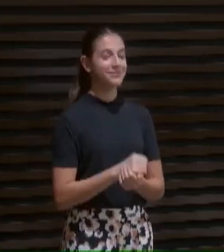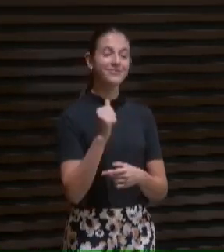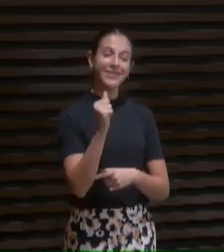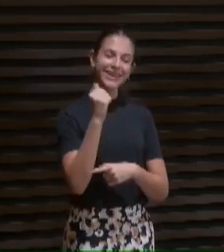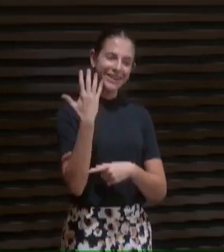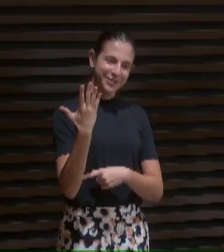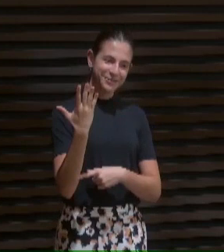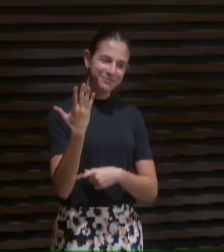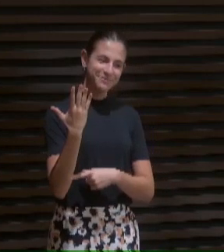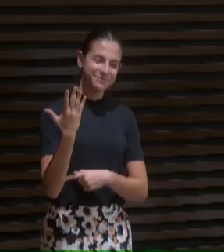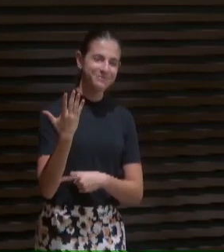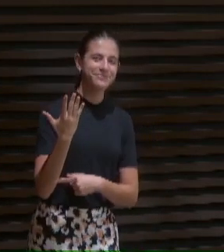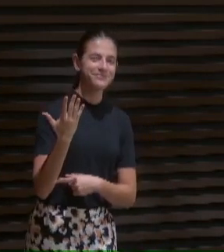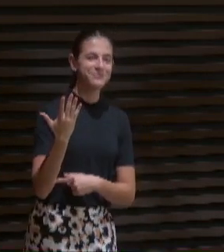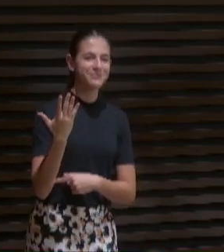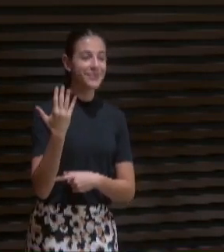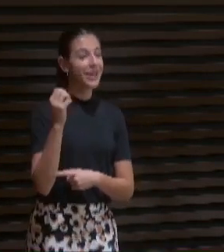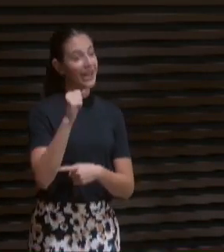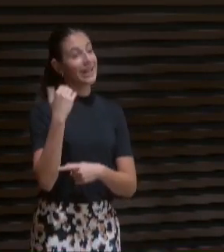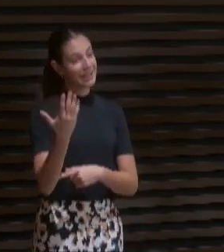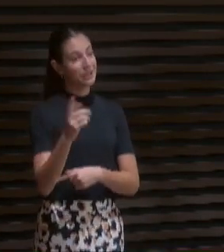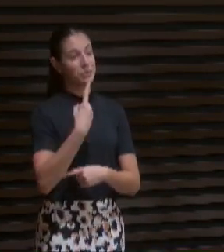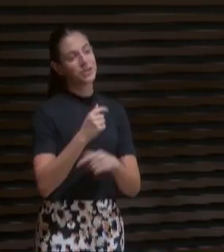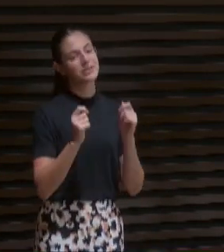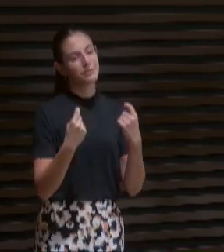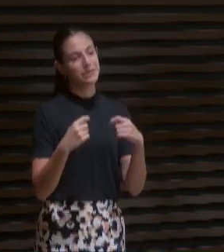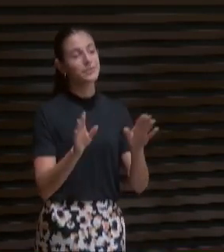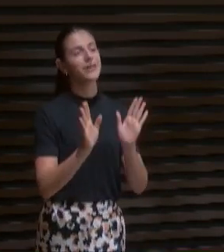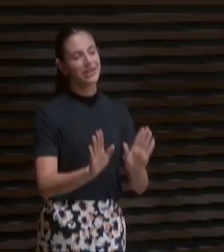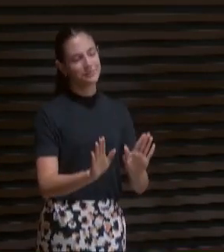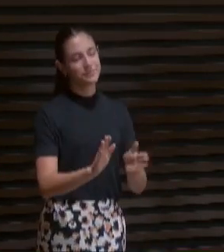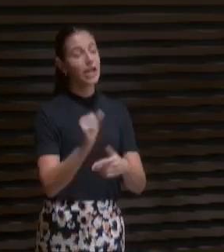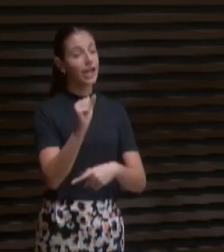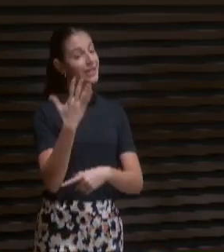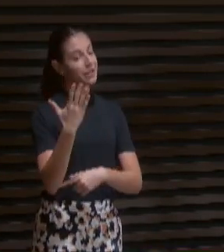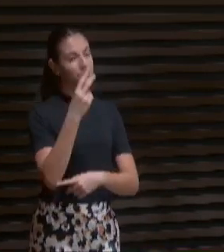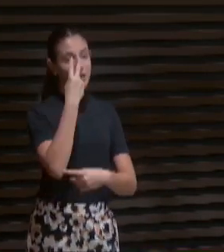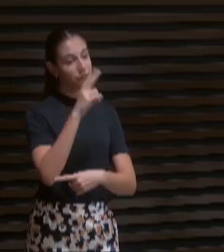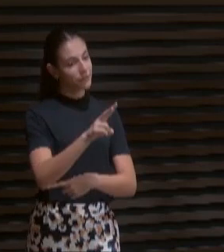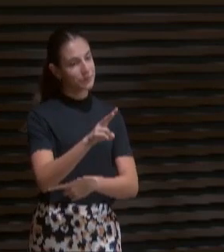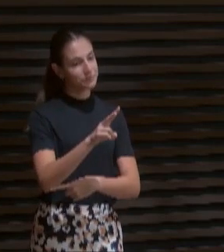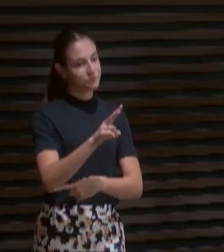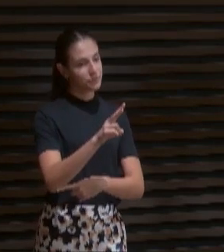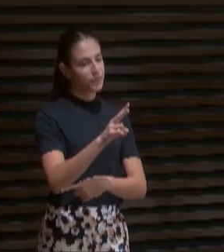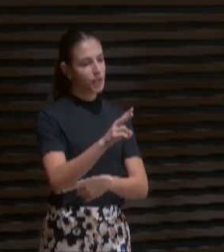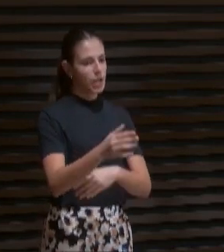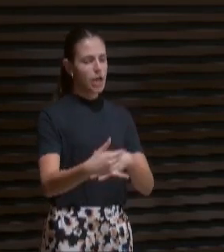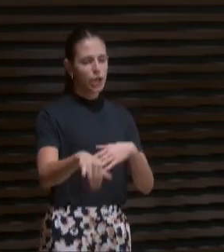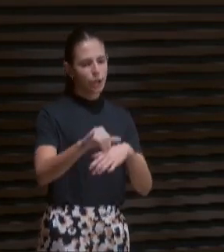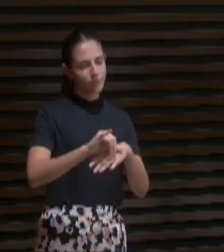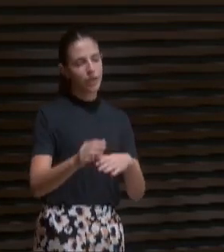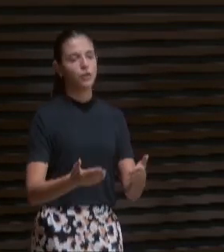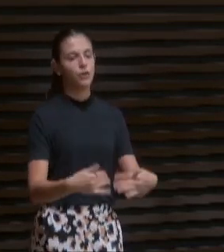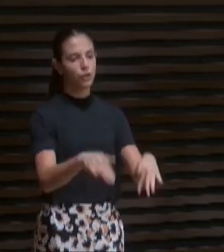Então é para parar. O que é esse então? Então vi, no meio do trono e dos